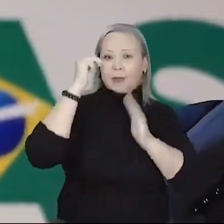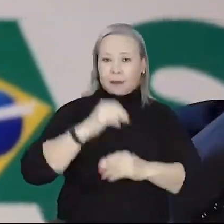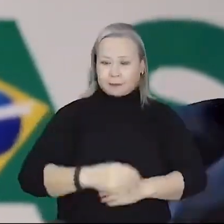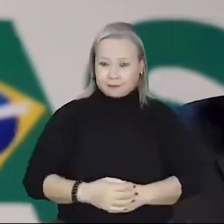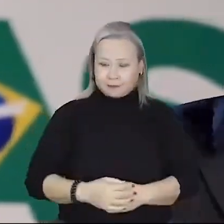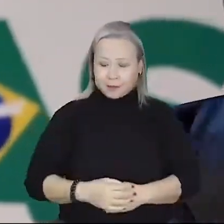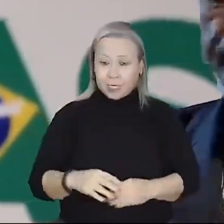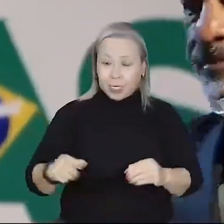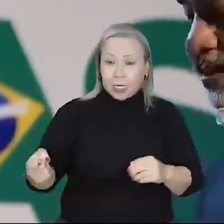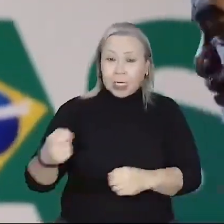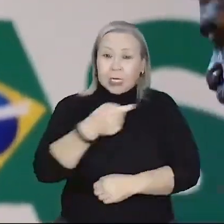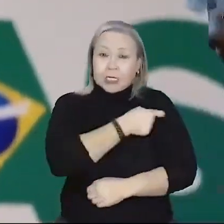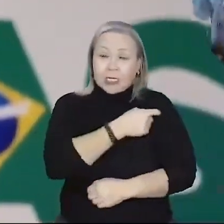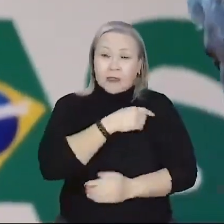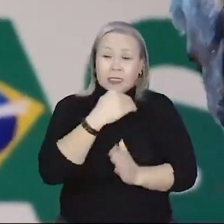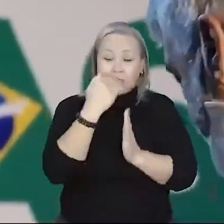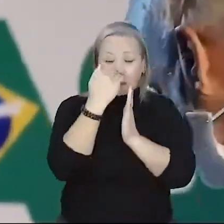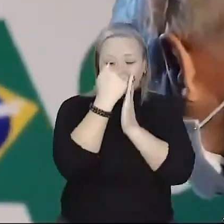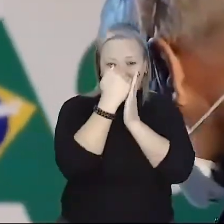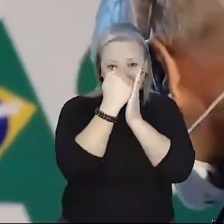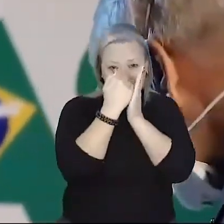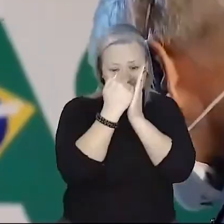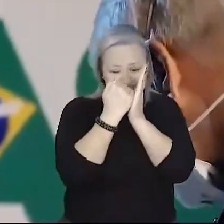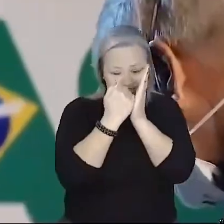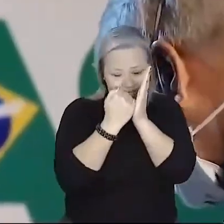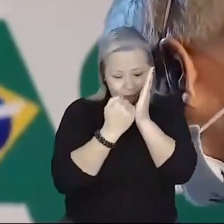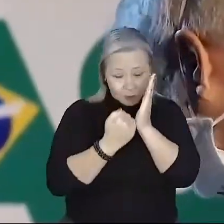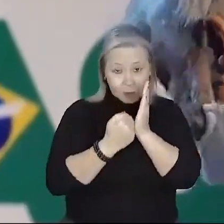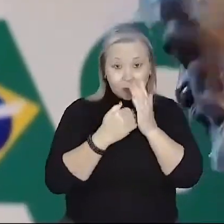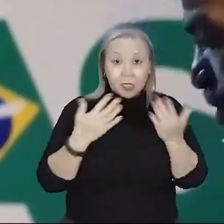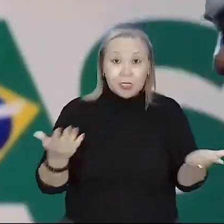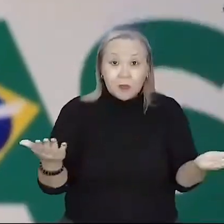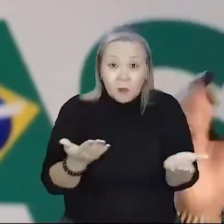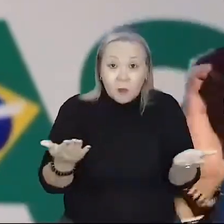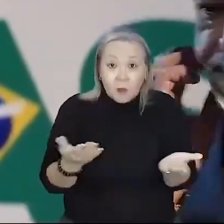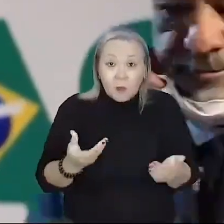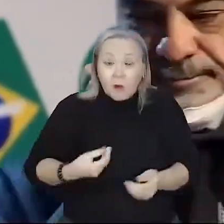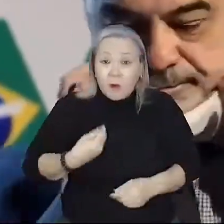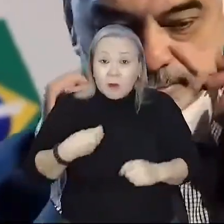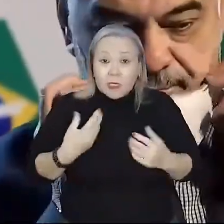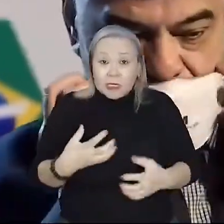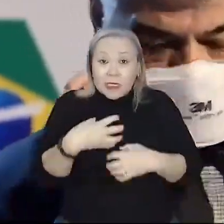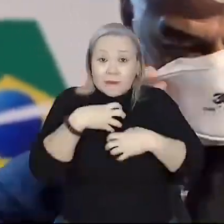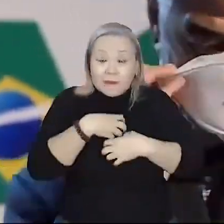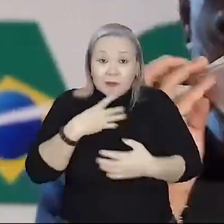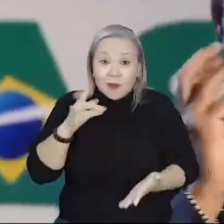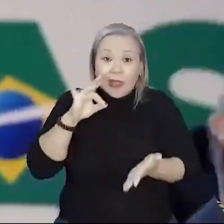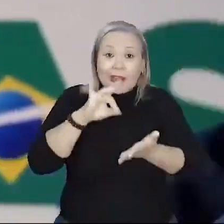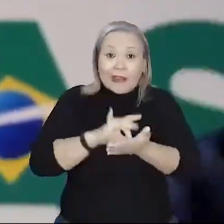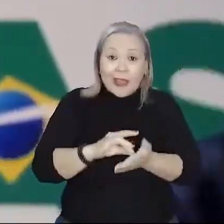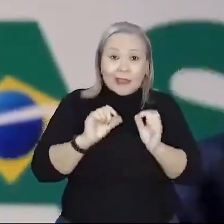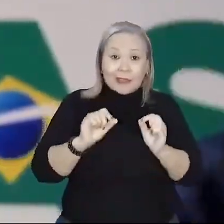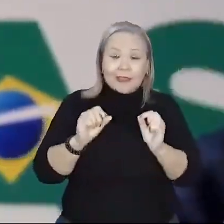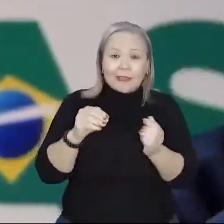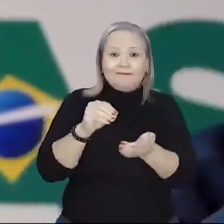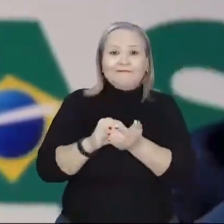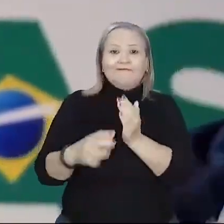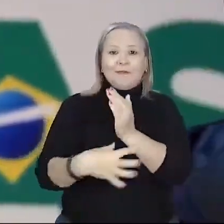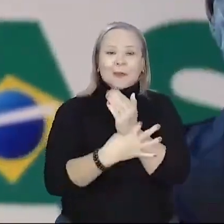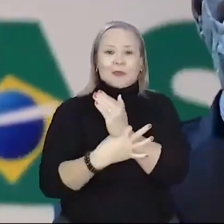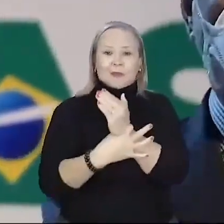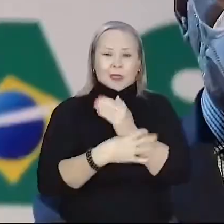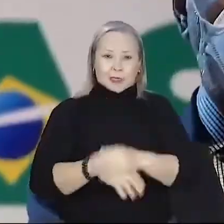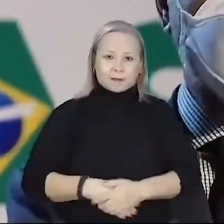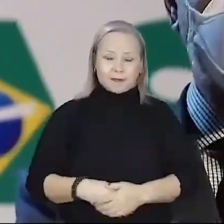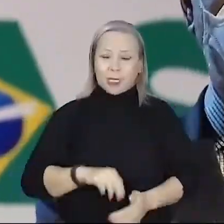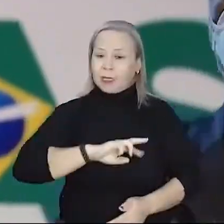Essas coberturas foram caindo, de tal forma que hoje nós estamos numa situação de absoluta insegurança. Então, esse não